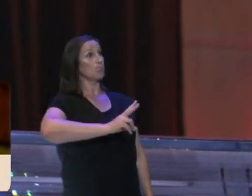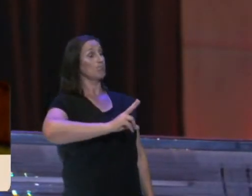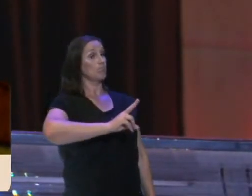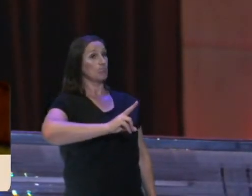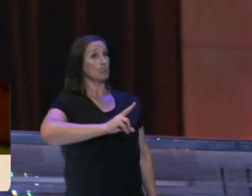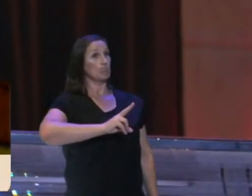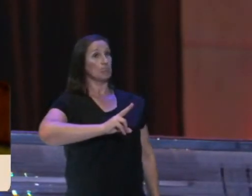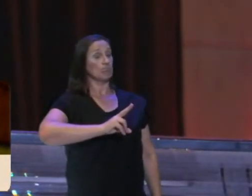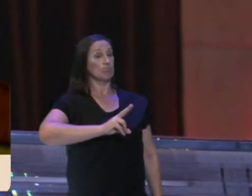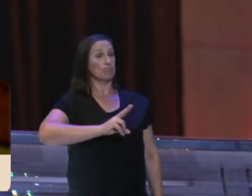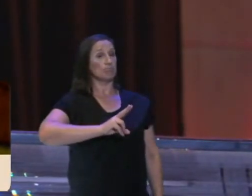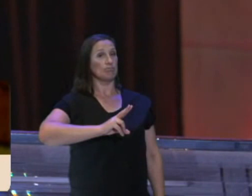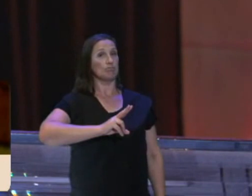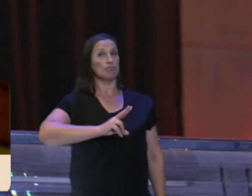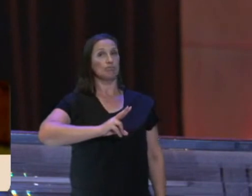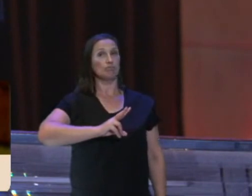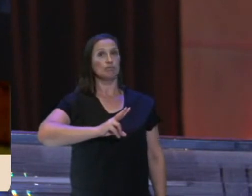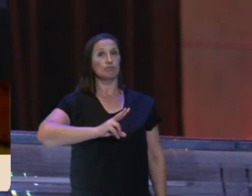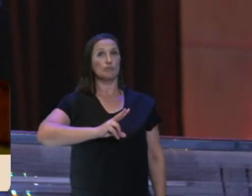história terminar.